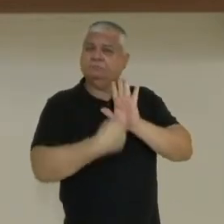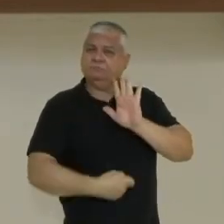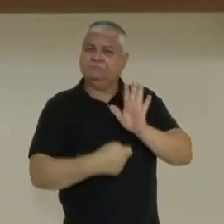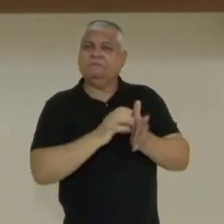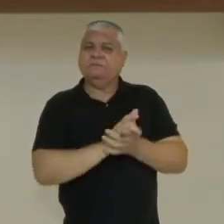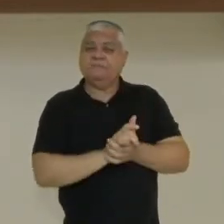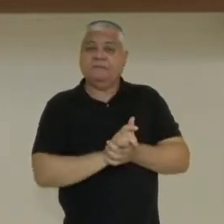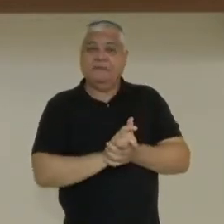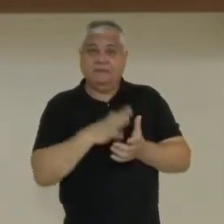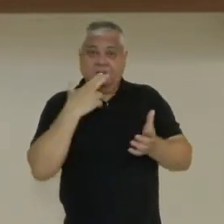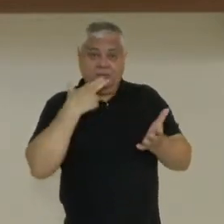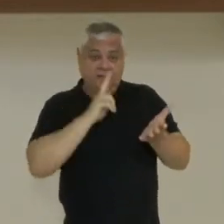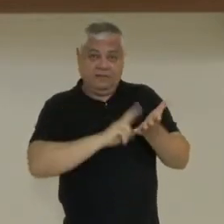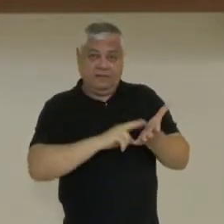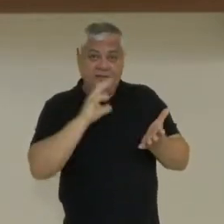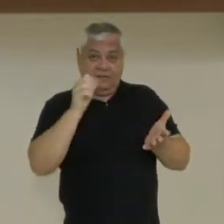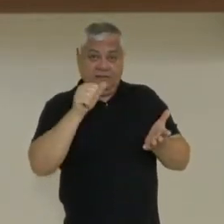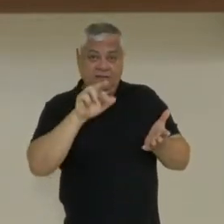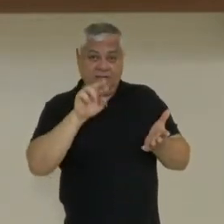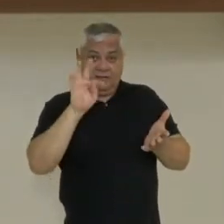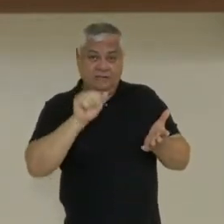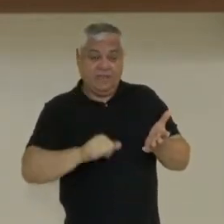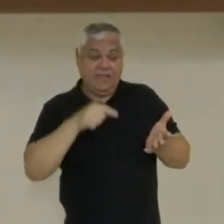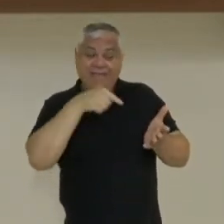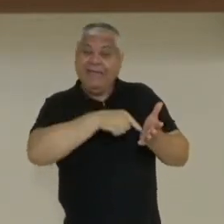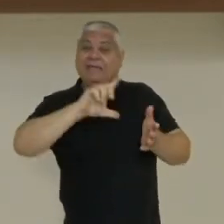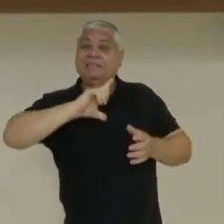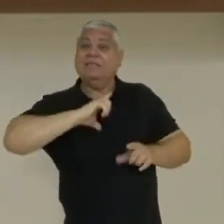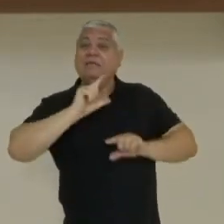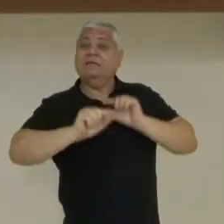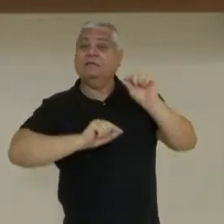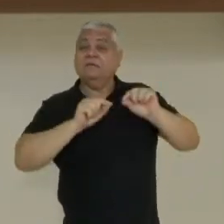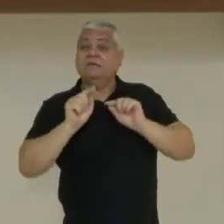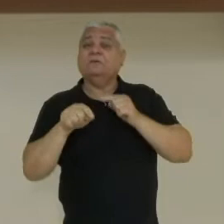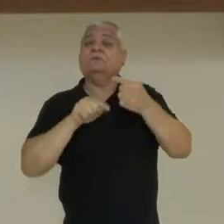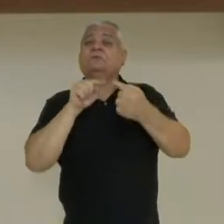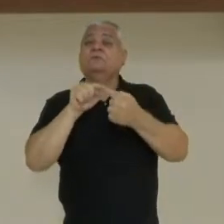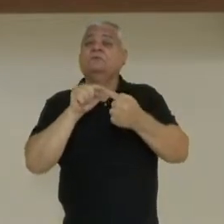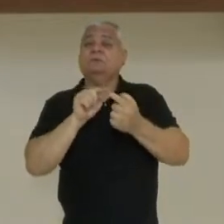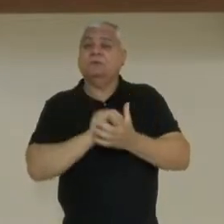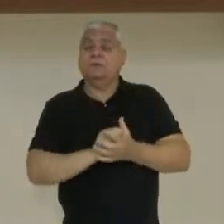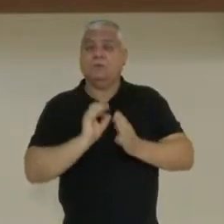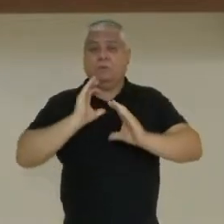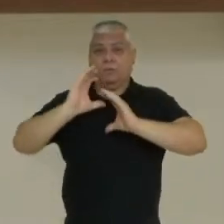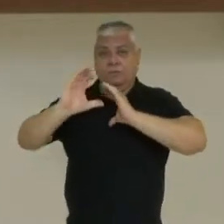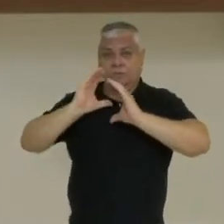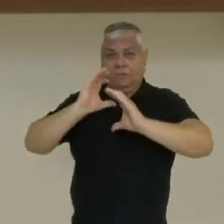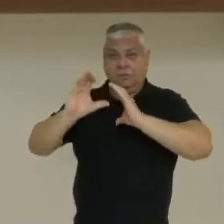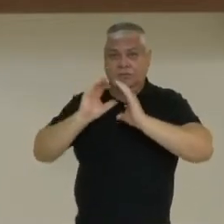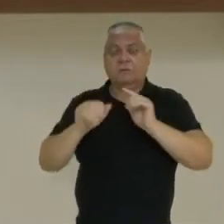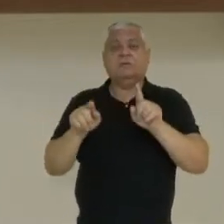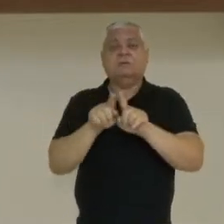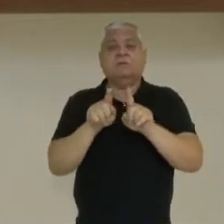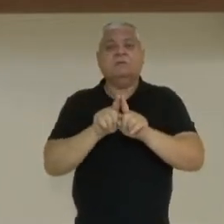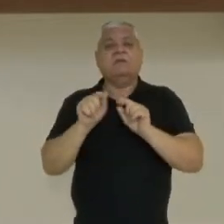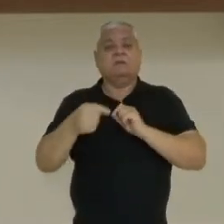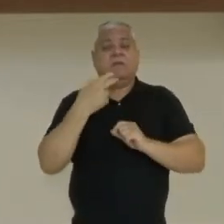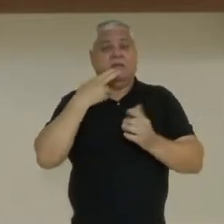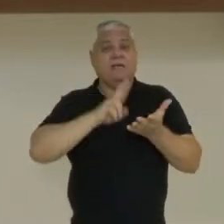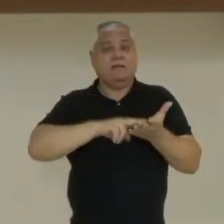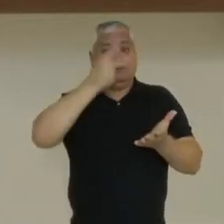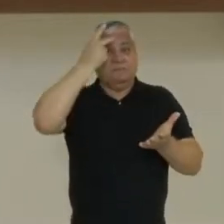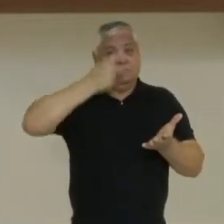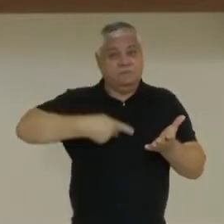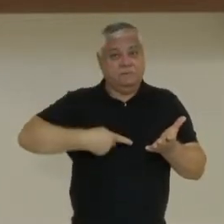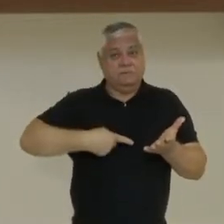Nós sabemos que a carta, ela tem por objetivo, além da comunicação, principalmente a carta